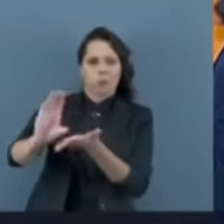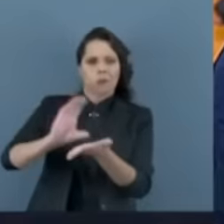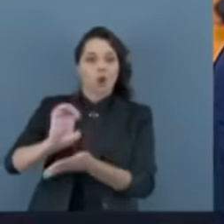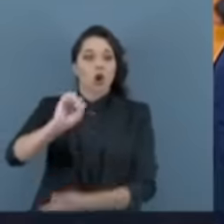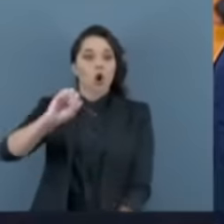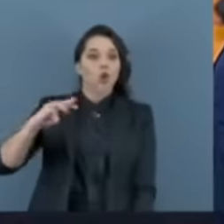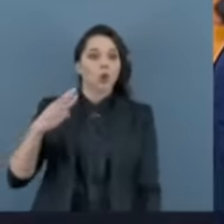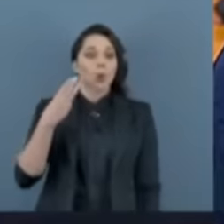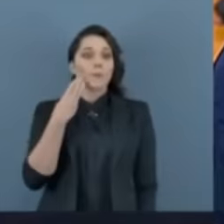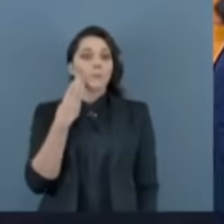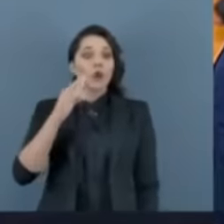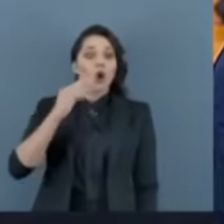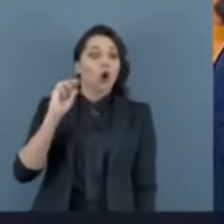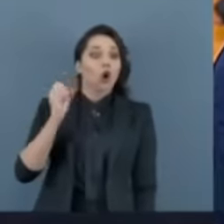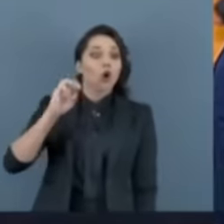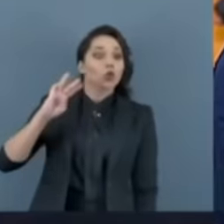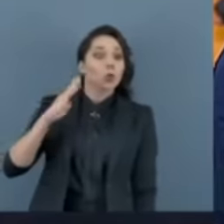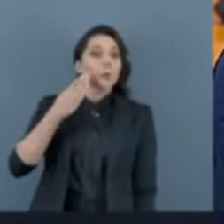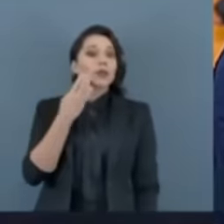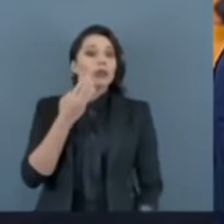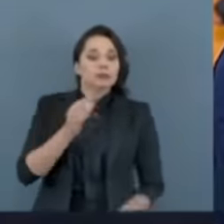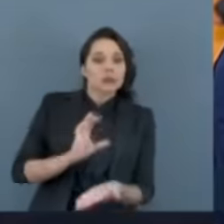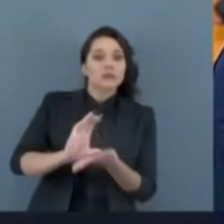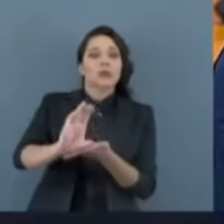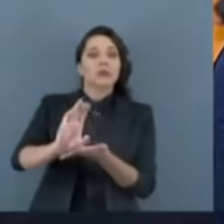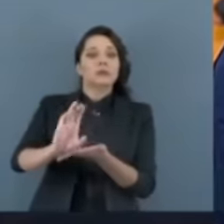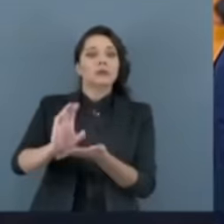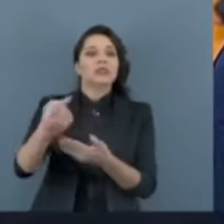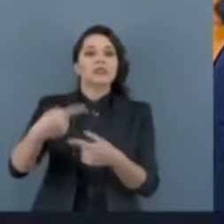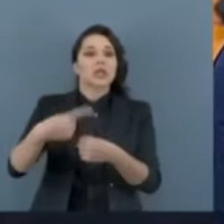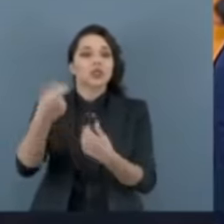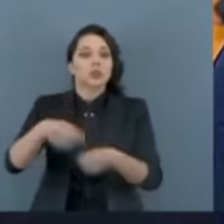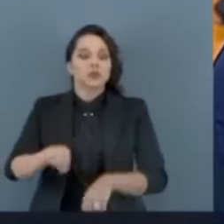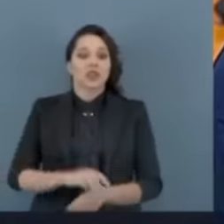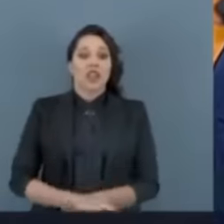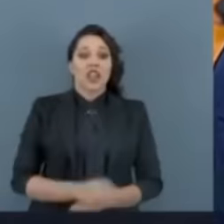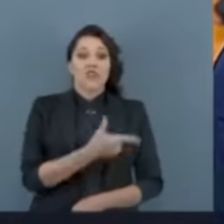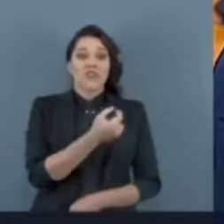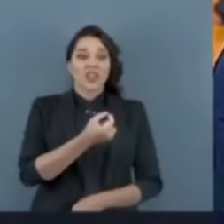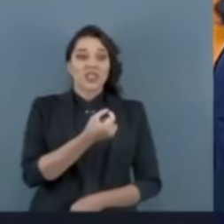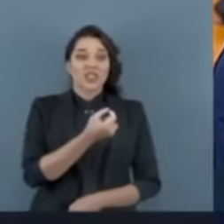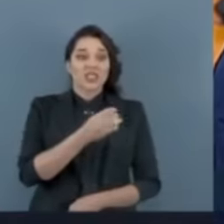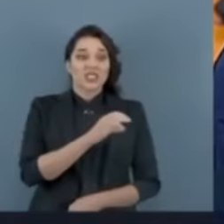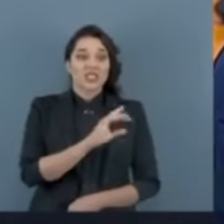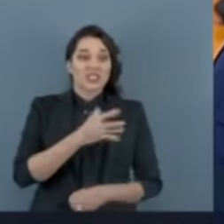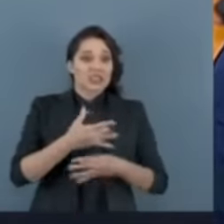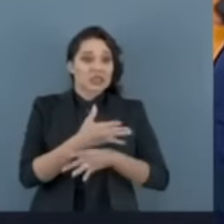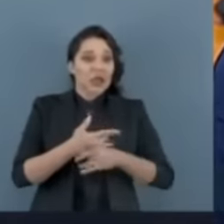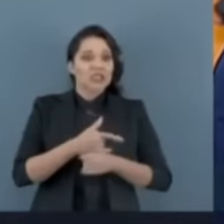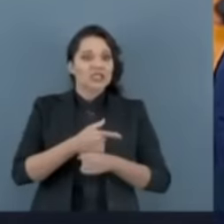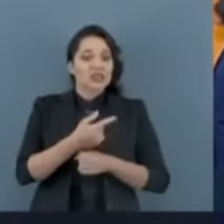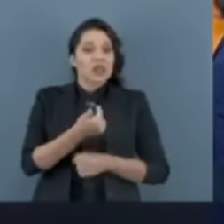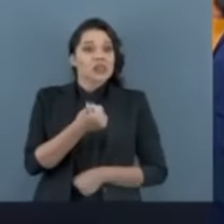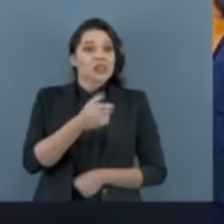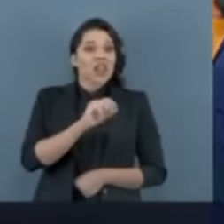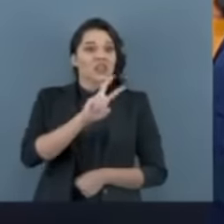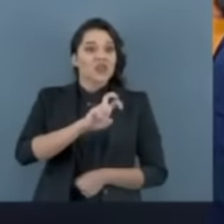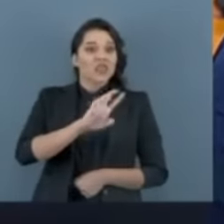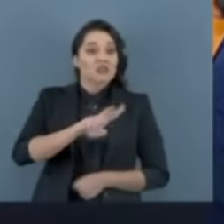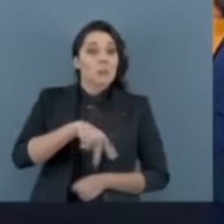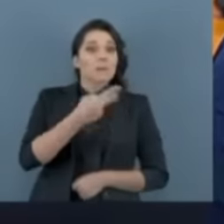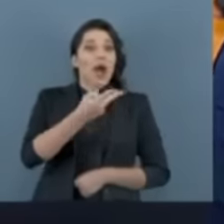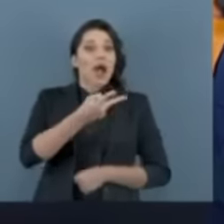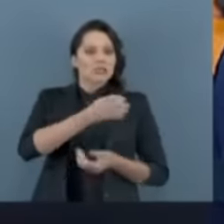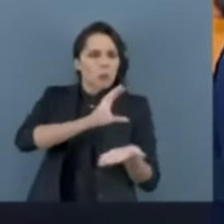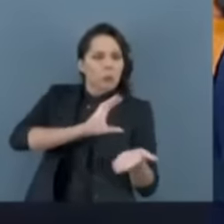bilhões transferidos para cidades que não precisam. 20 cidades receberam 10 vezes mais que quando não pode gastar, deixando bem claro que todos os municípios